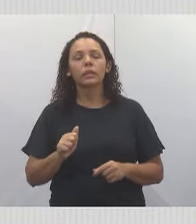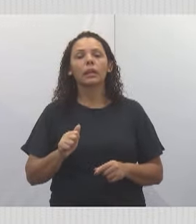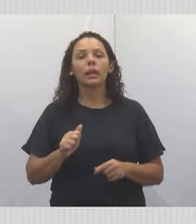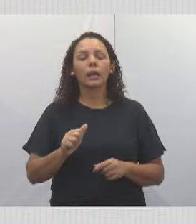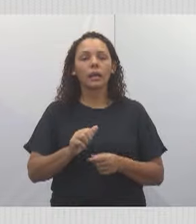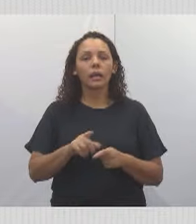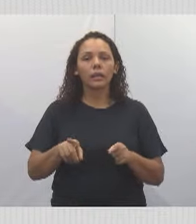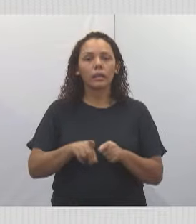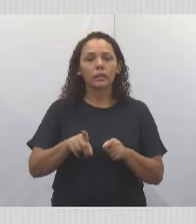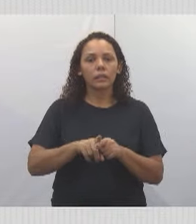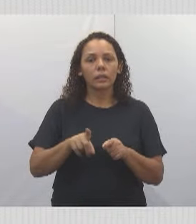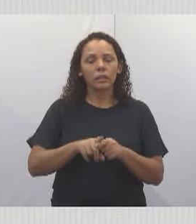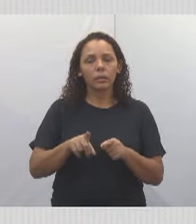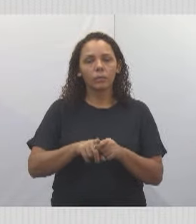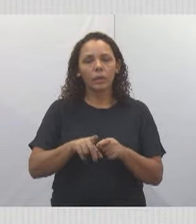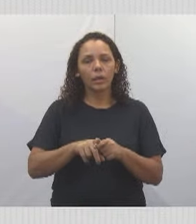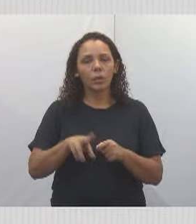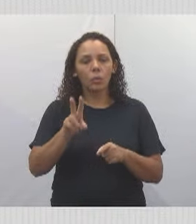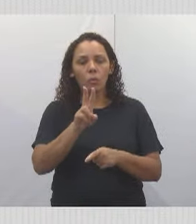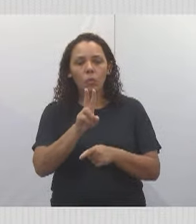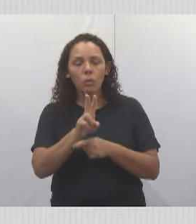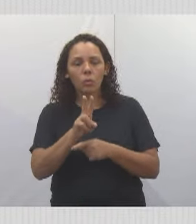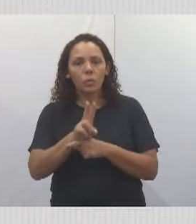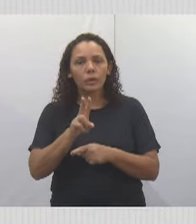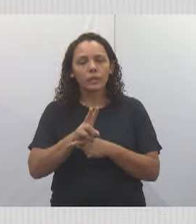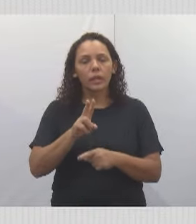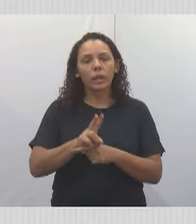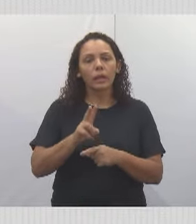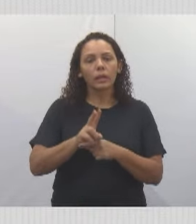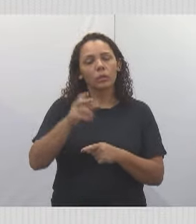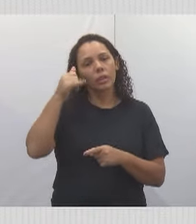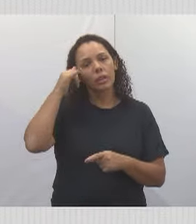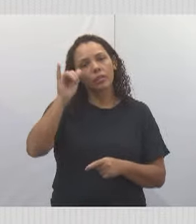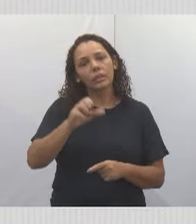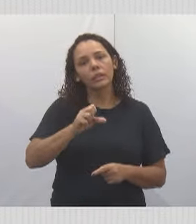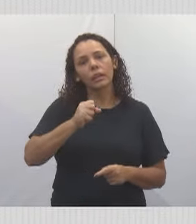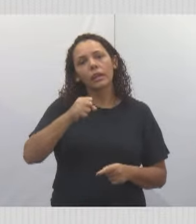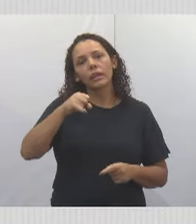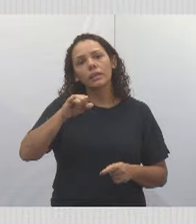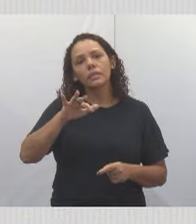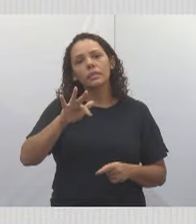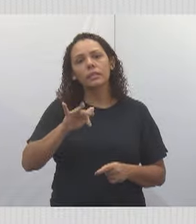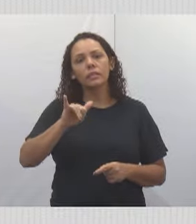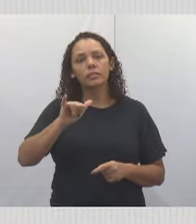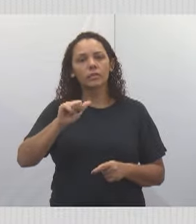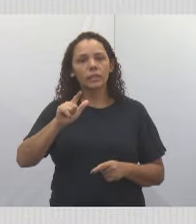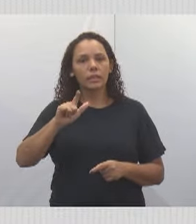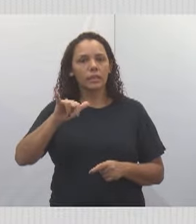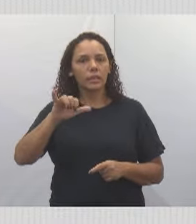da sífilis no município a partir do comitê de sífilis instituído pelo município.